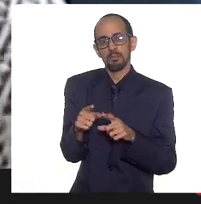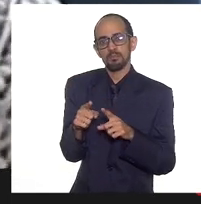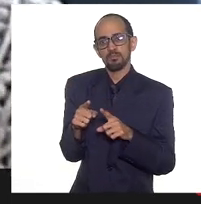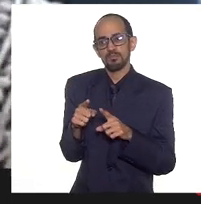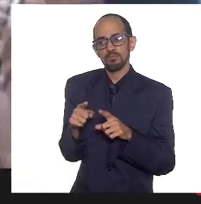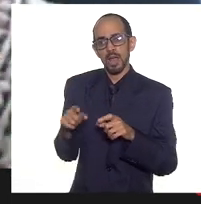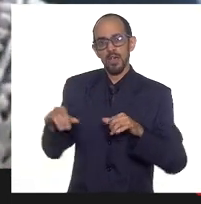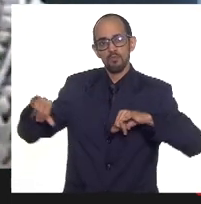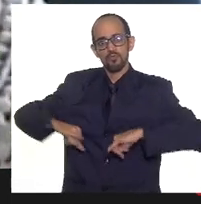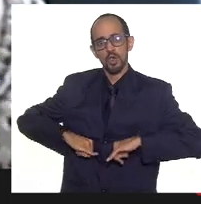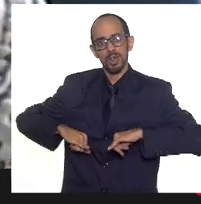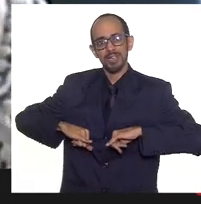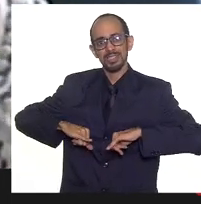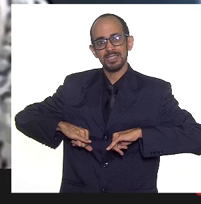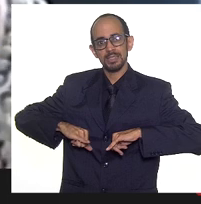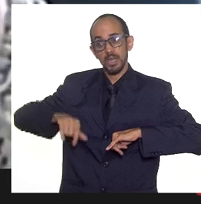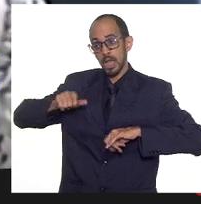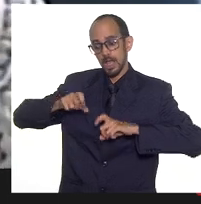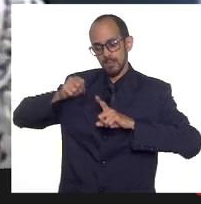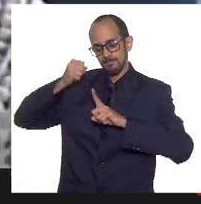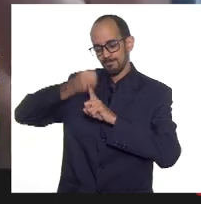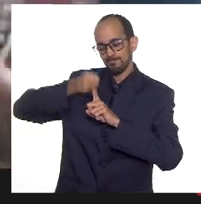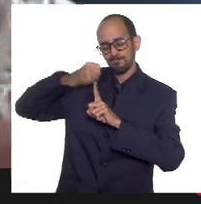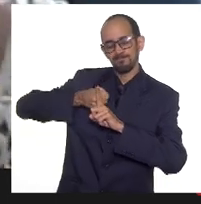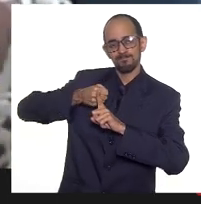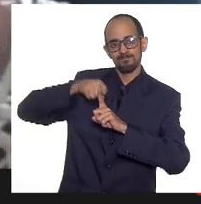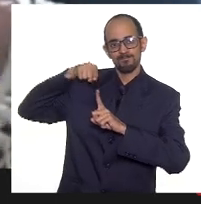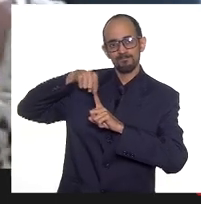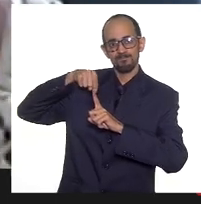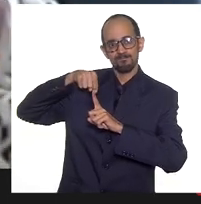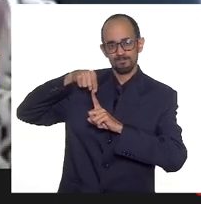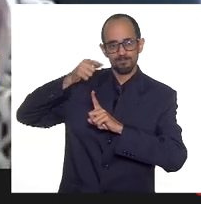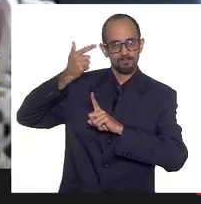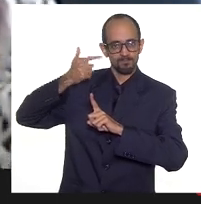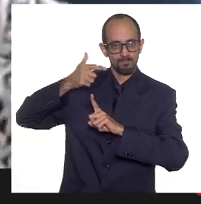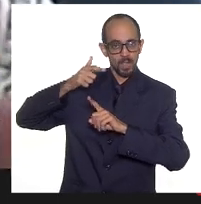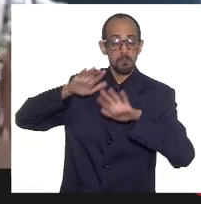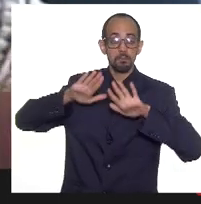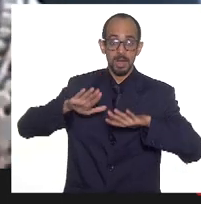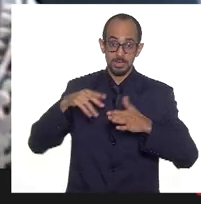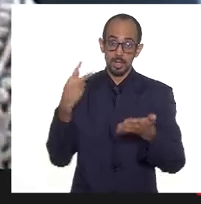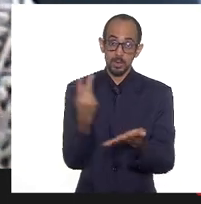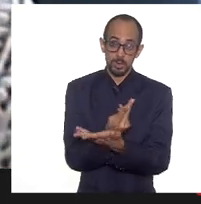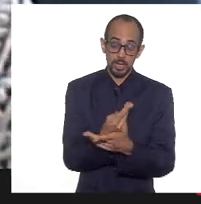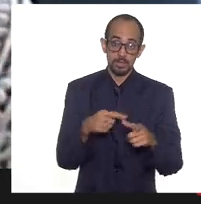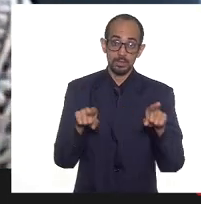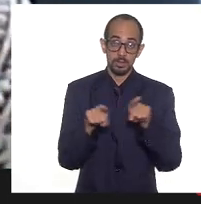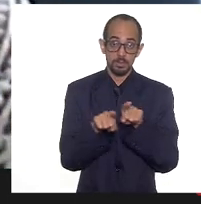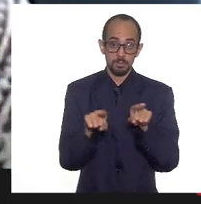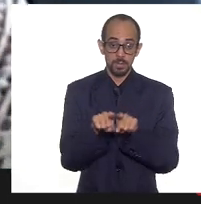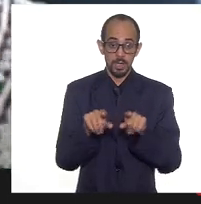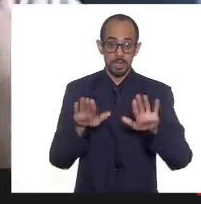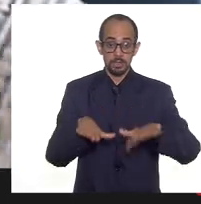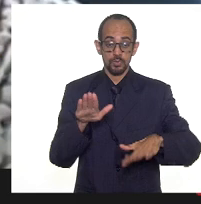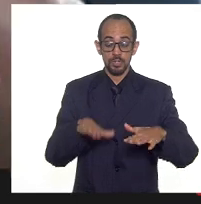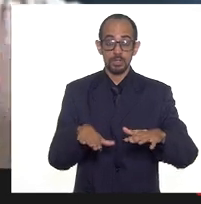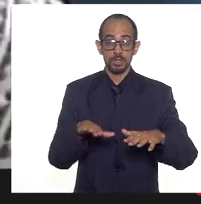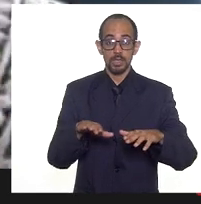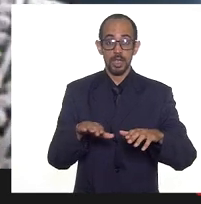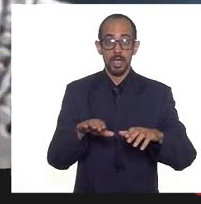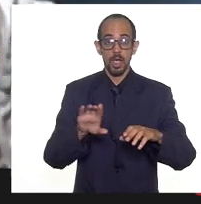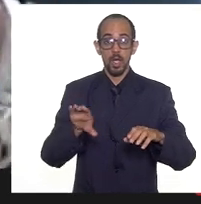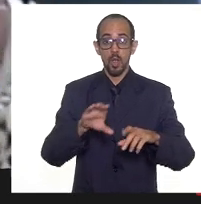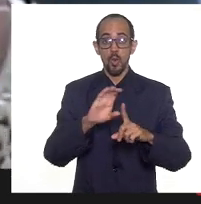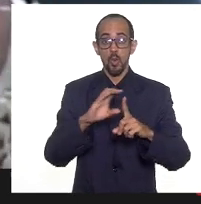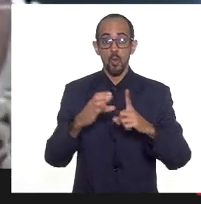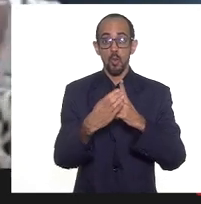uma agressão que tem sido muito comum aos umbandistas, que atinge também os candomblecistas, tem a ver com os cultos a Iemanjá, né? E a